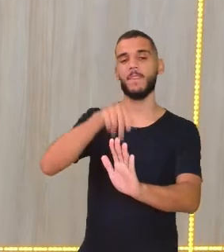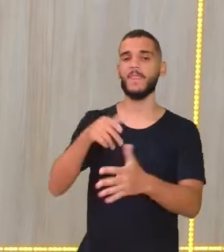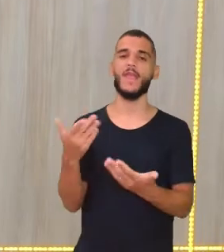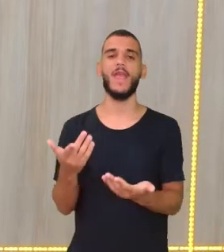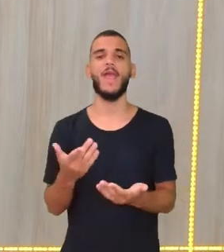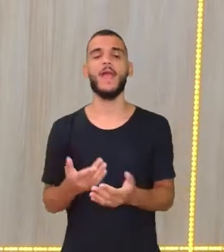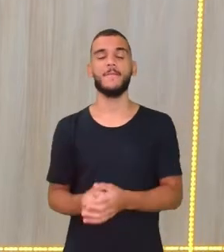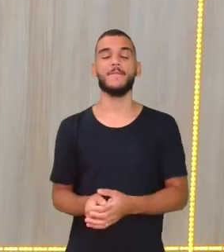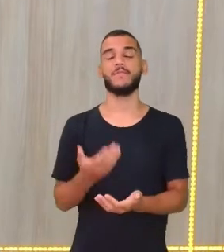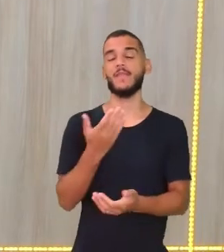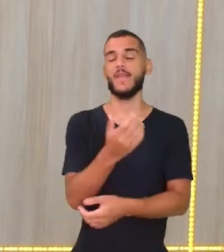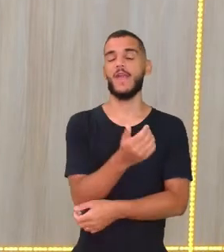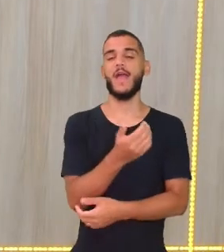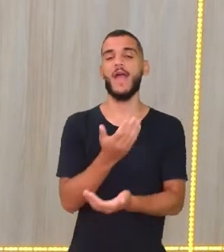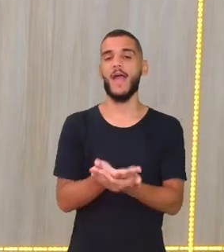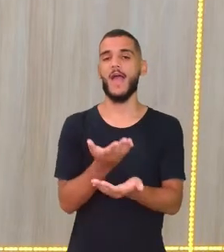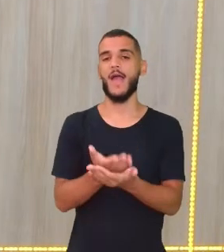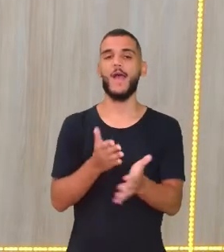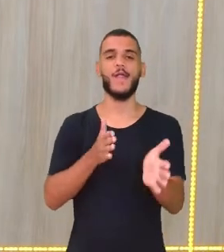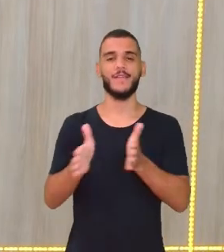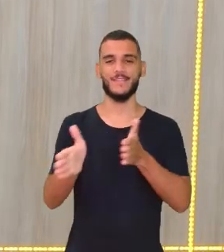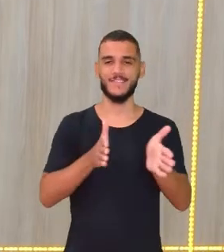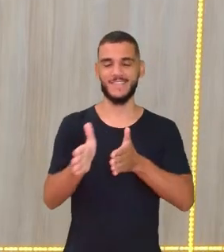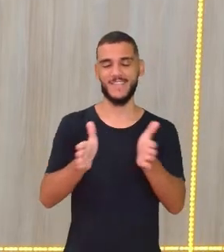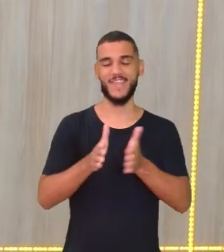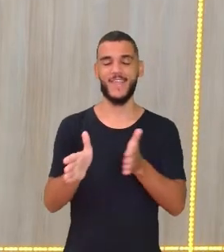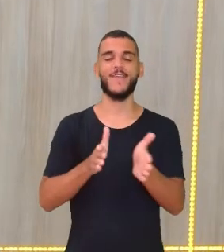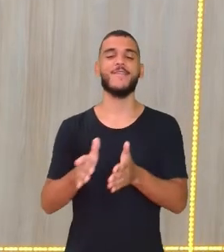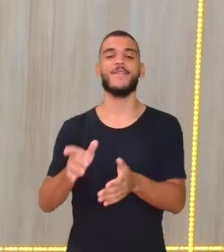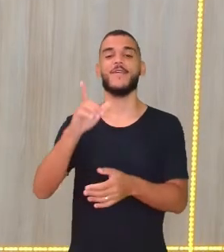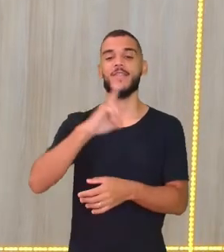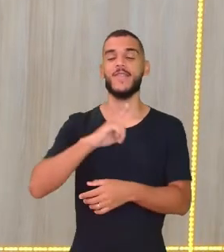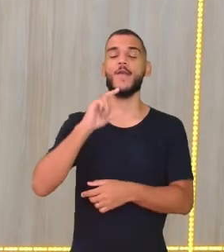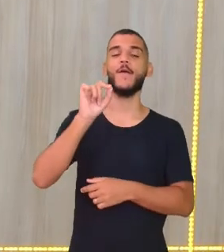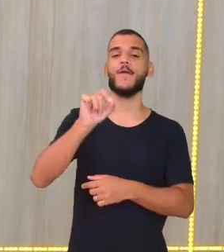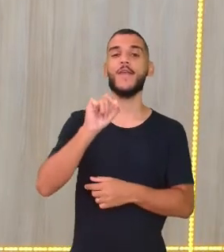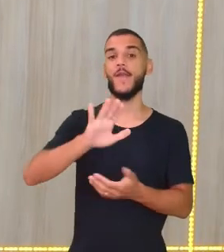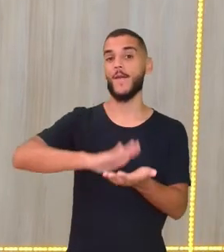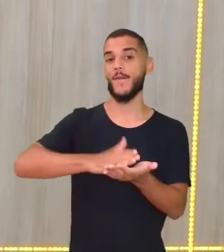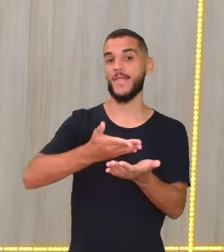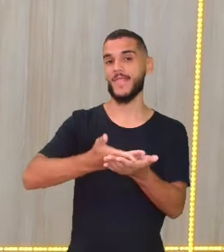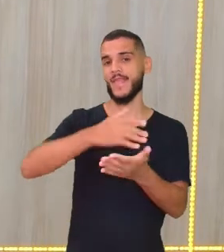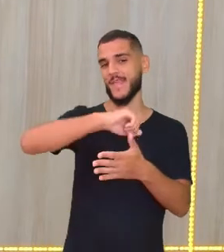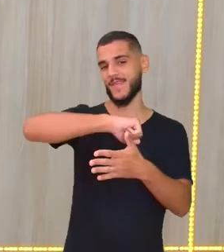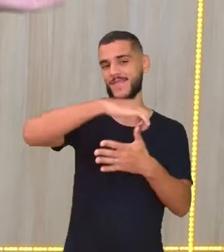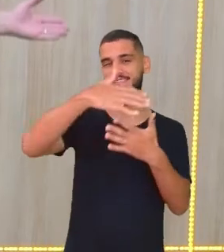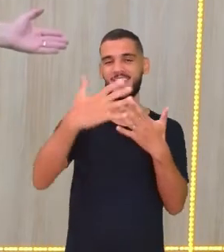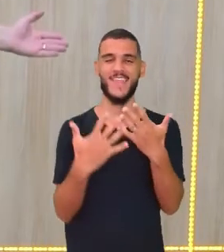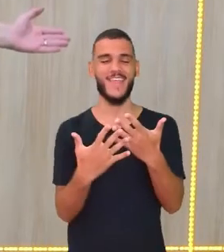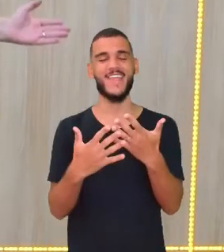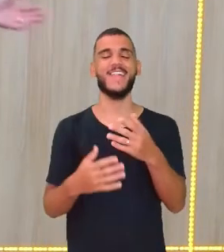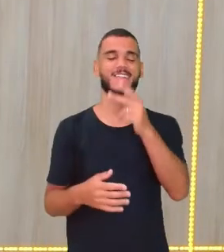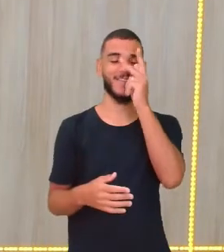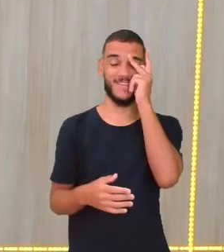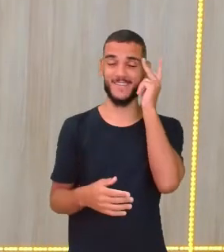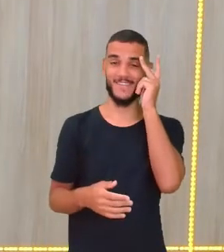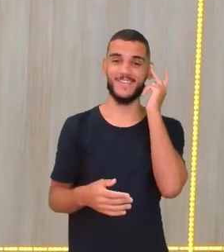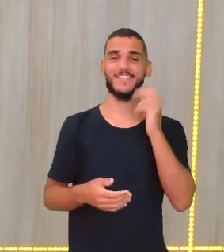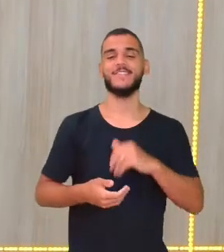totalmente acessível, não é? Nós temos aqui o nosso intérprete Clisma,